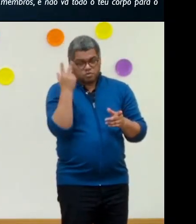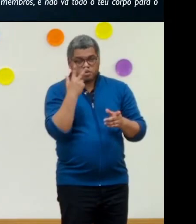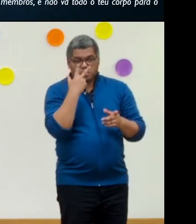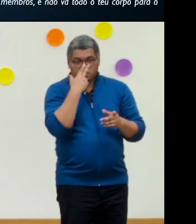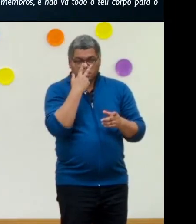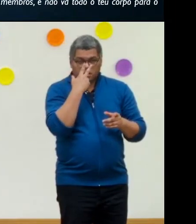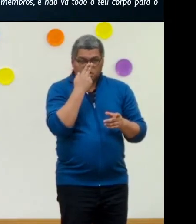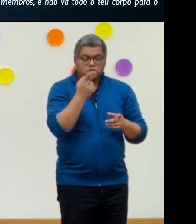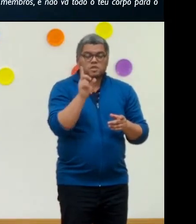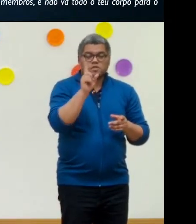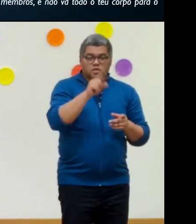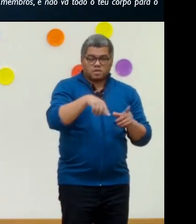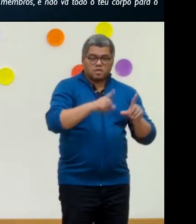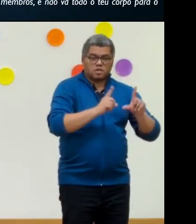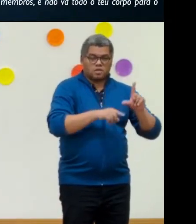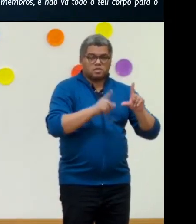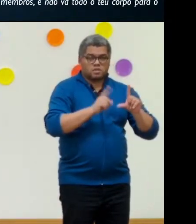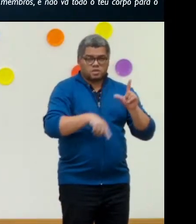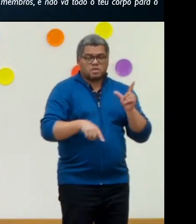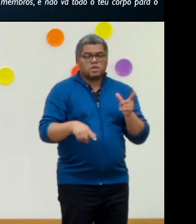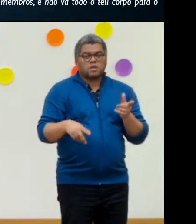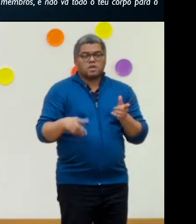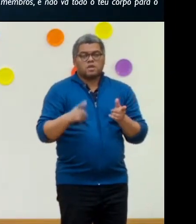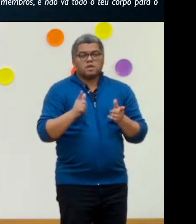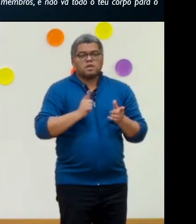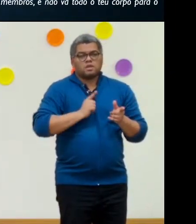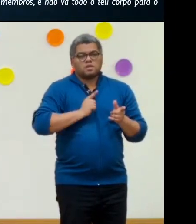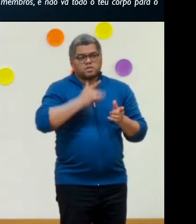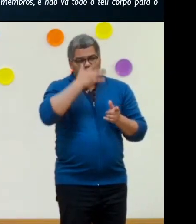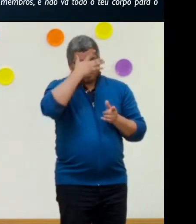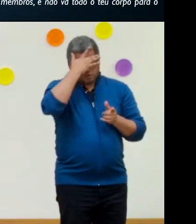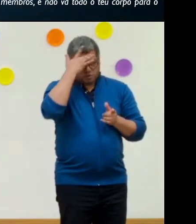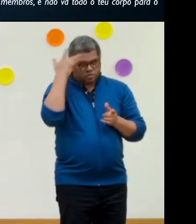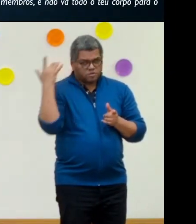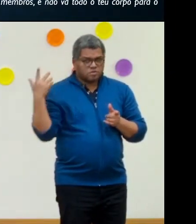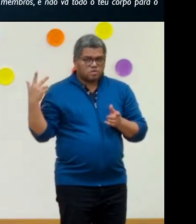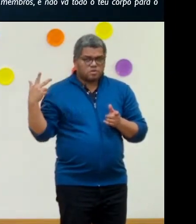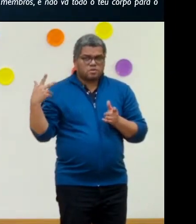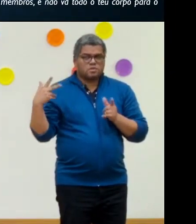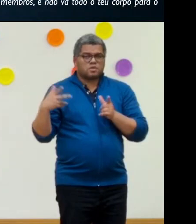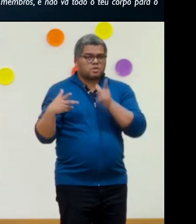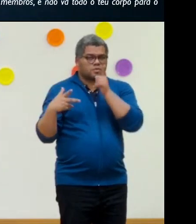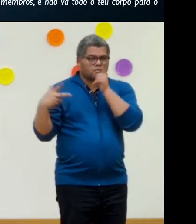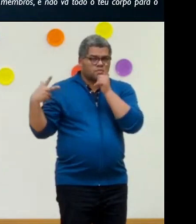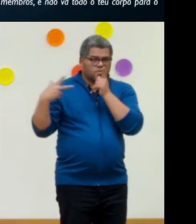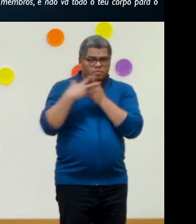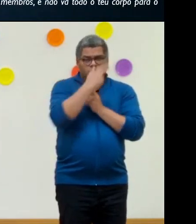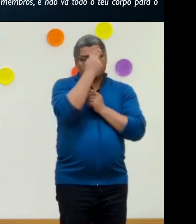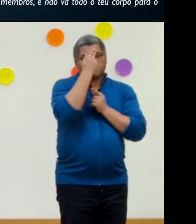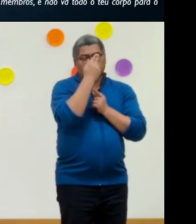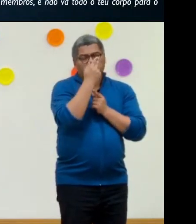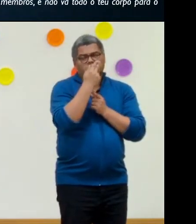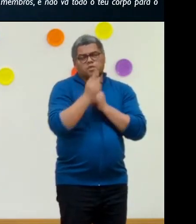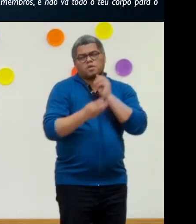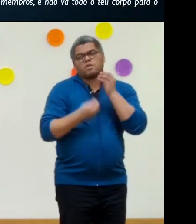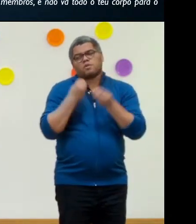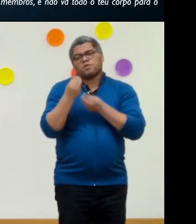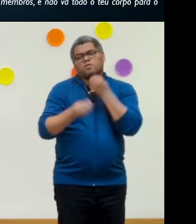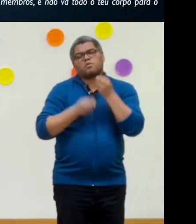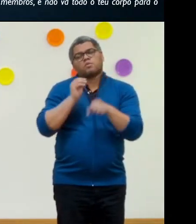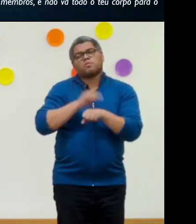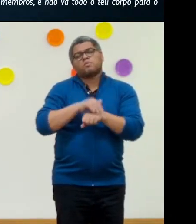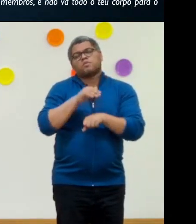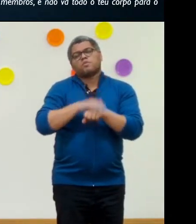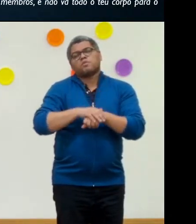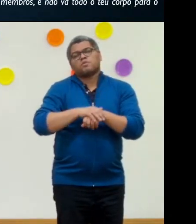ouviu falar dele? Ele se castrou. Mas tinha olhos ainda e tinha pensamentos. Como é que faz com o pensamento? Não dá para